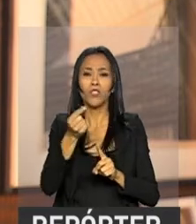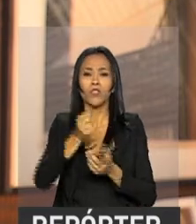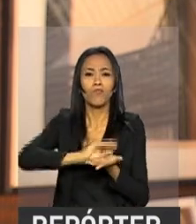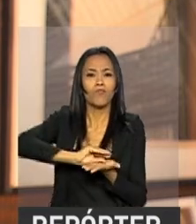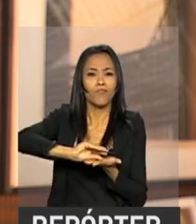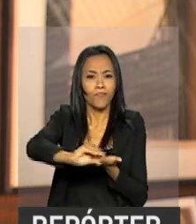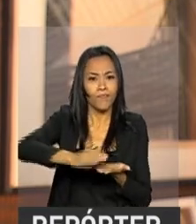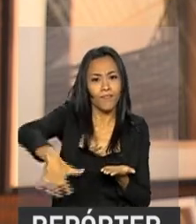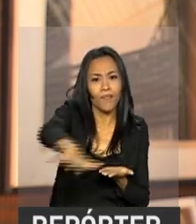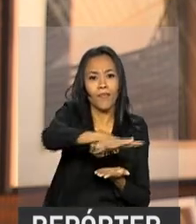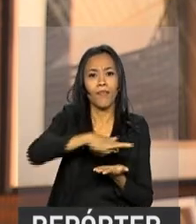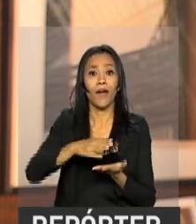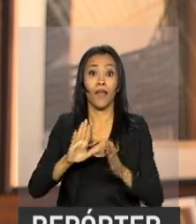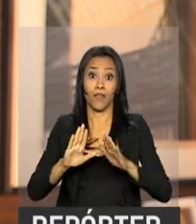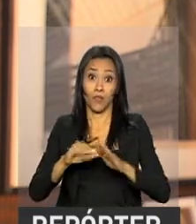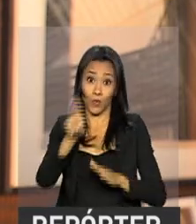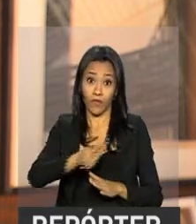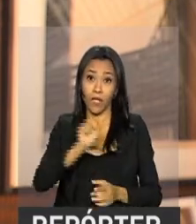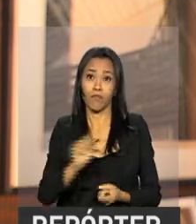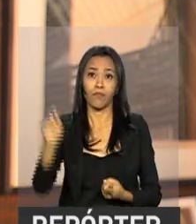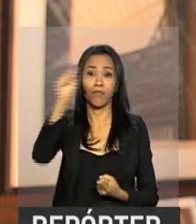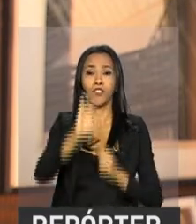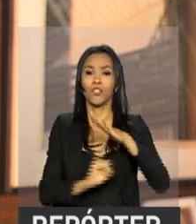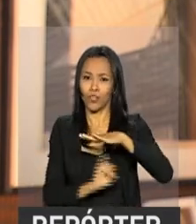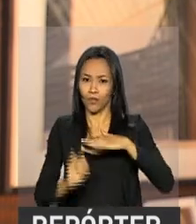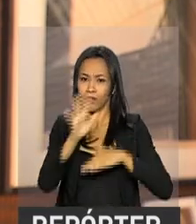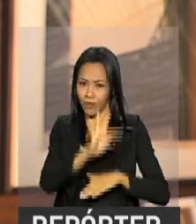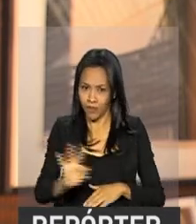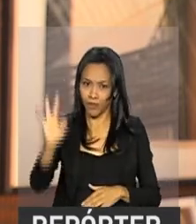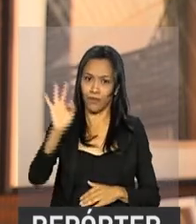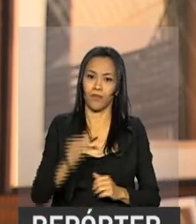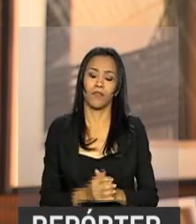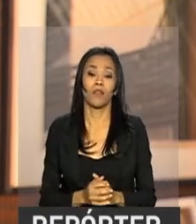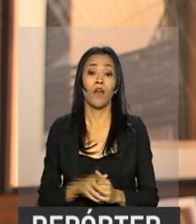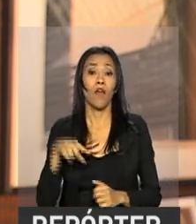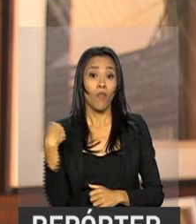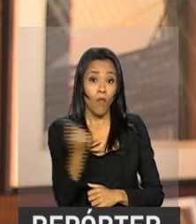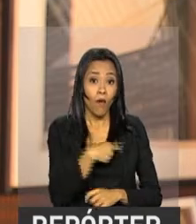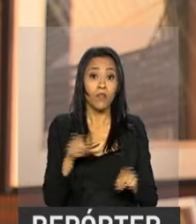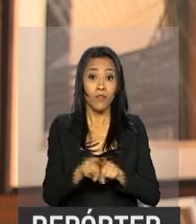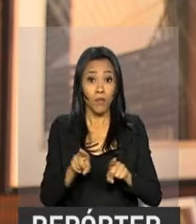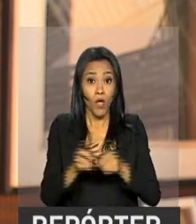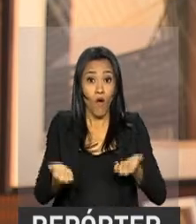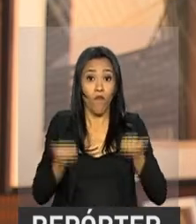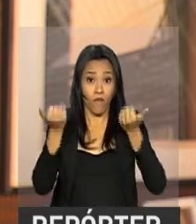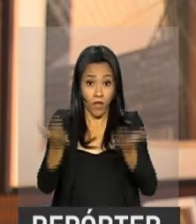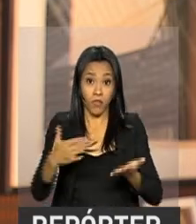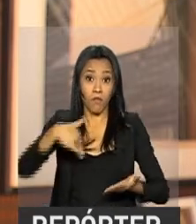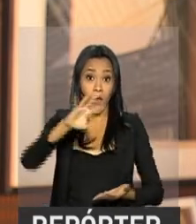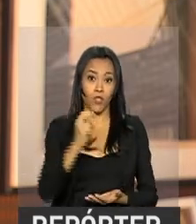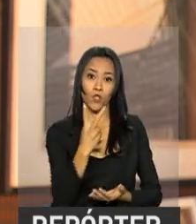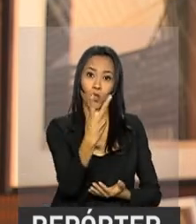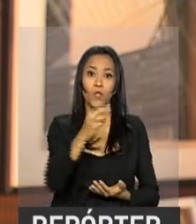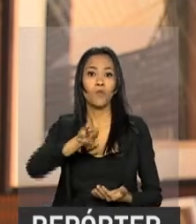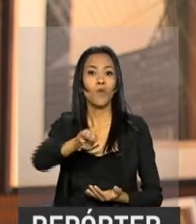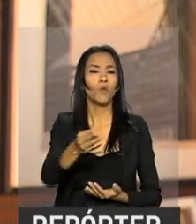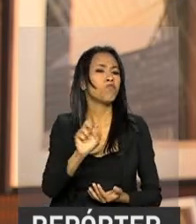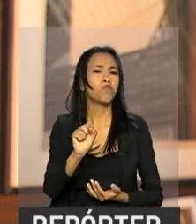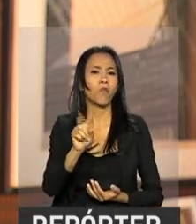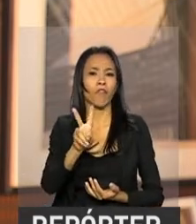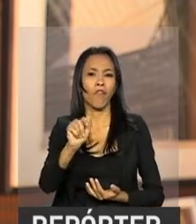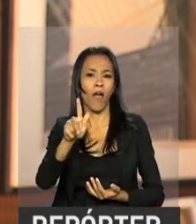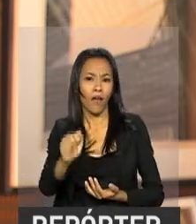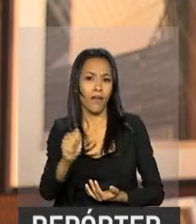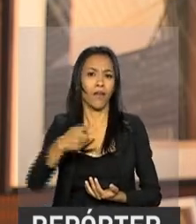para as universidades e institutos federais estamos oferecendo mais dois milhões de vagas no ensino